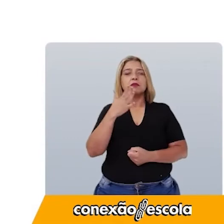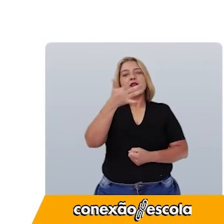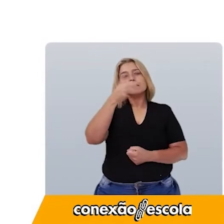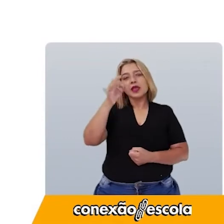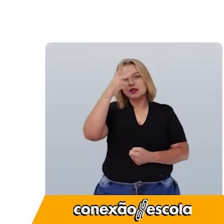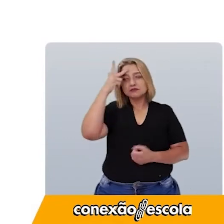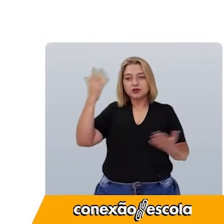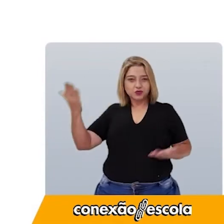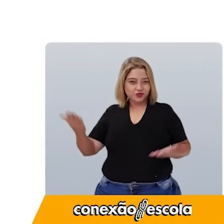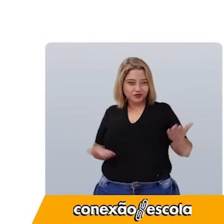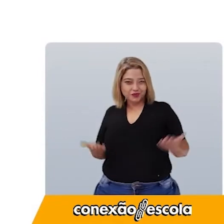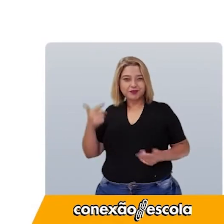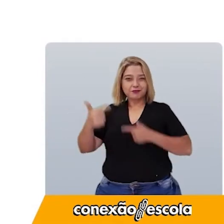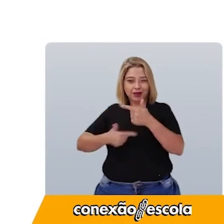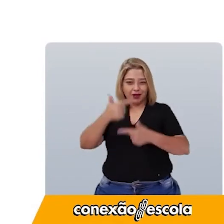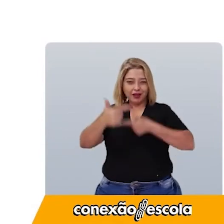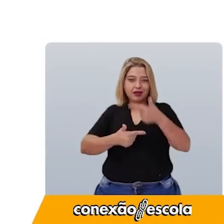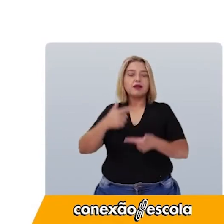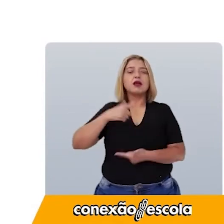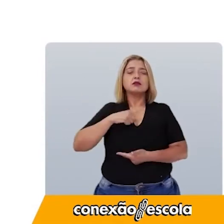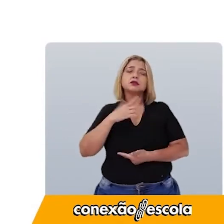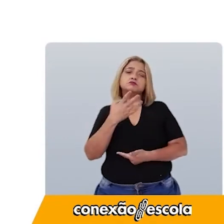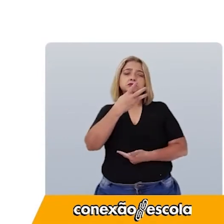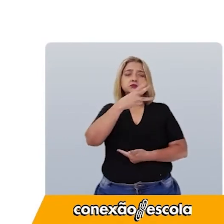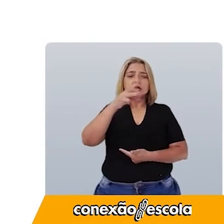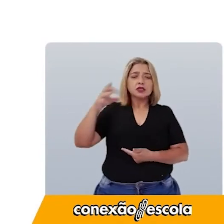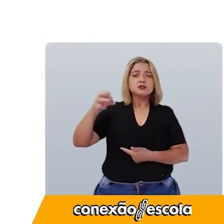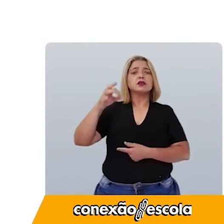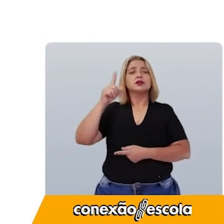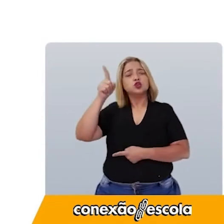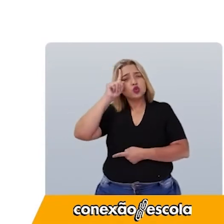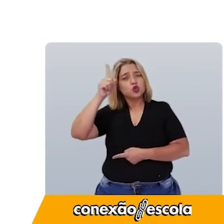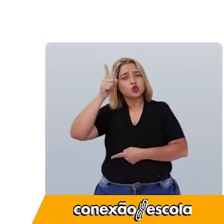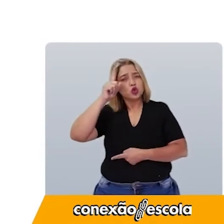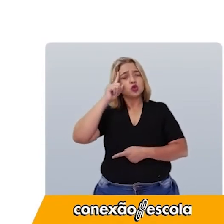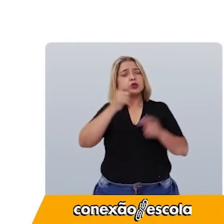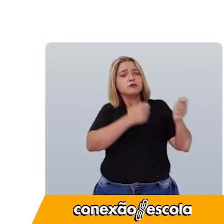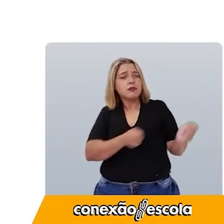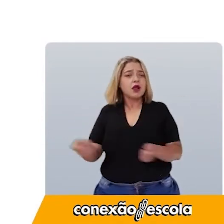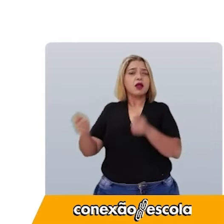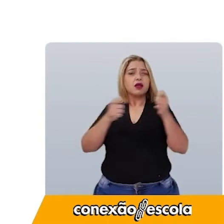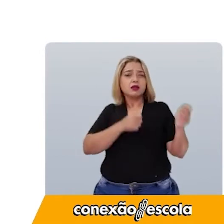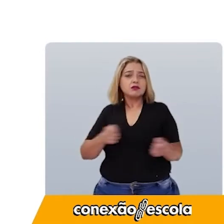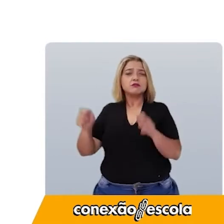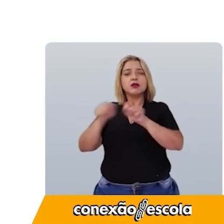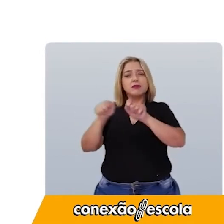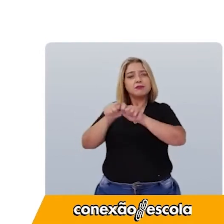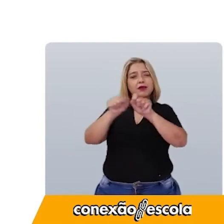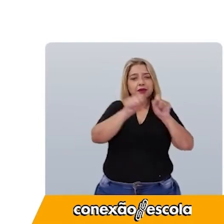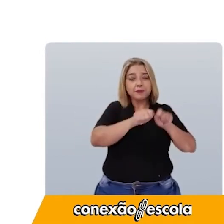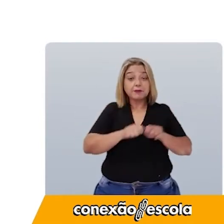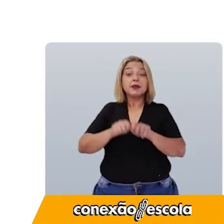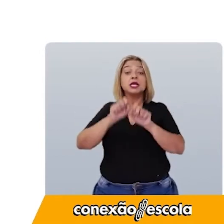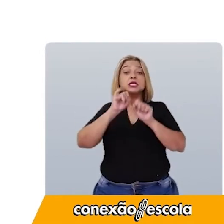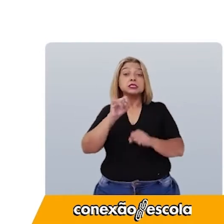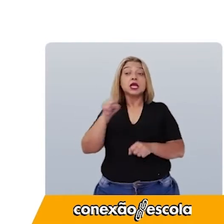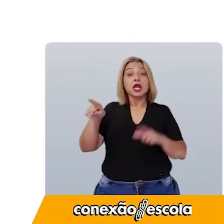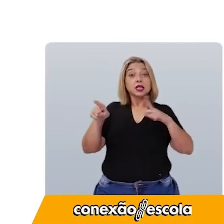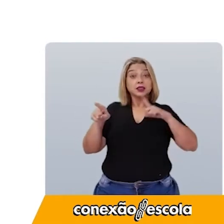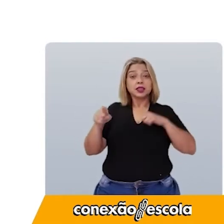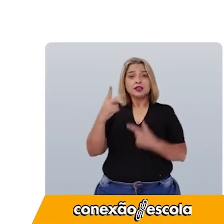operários trabalhando produz 300 produtos por dia. Se nessa fábrica estiverem 20